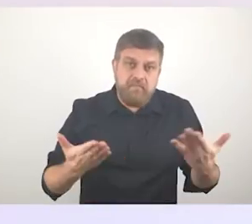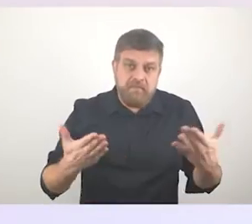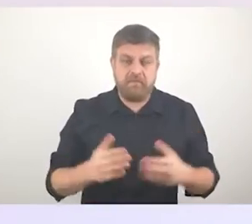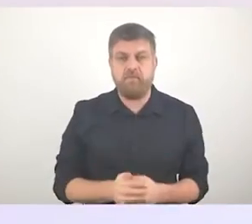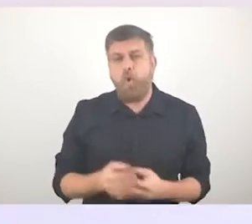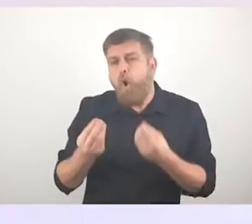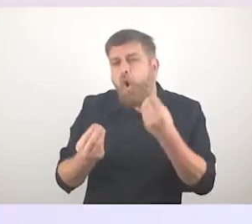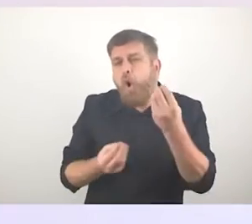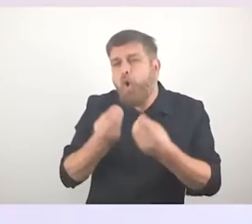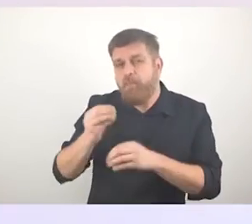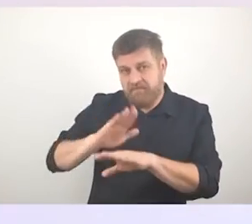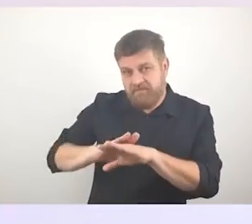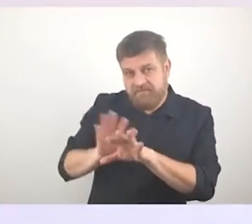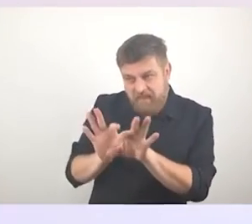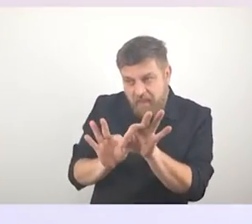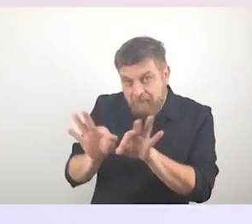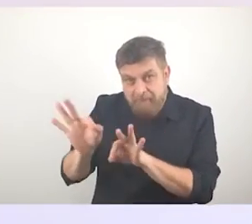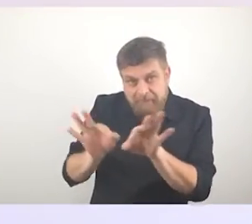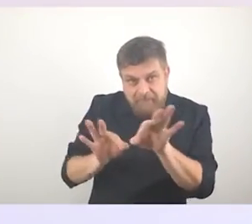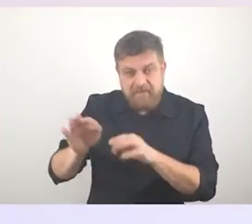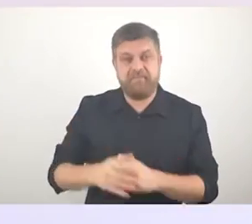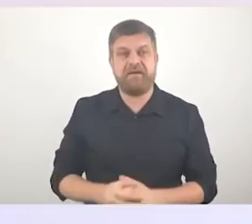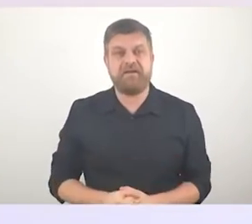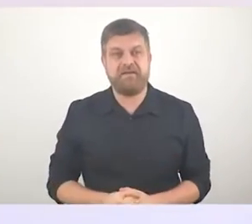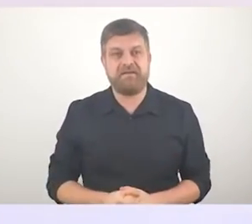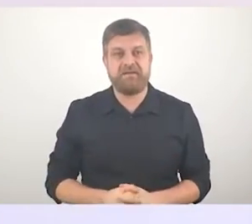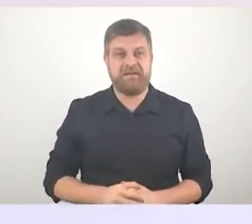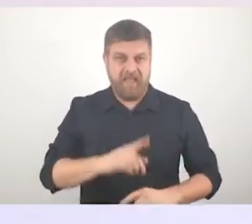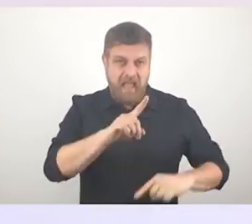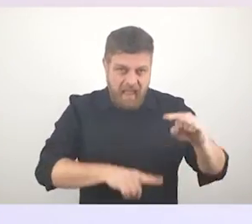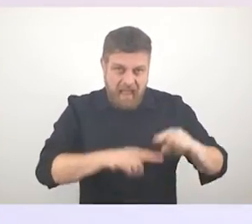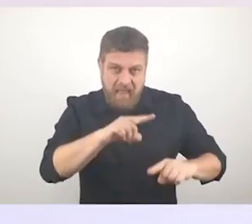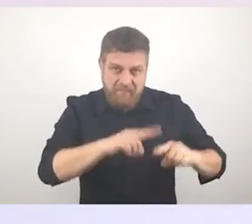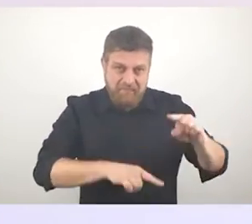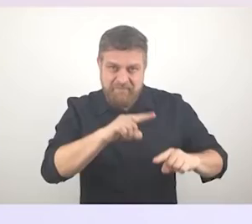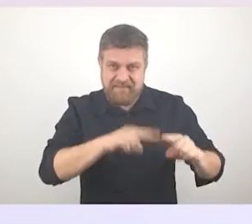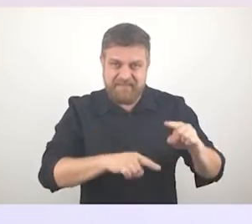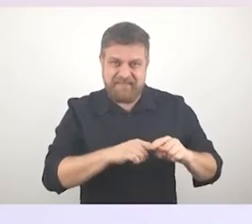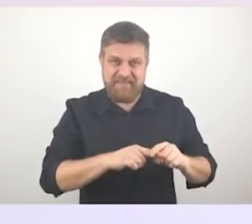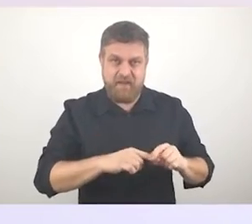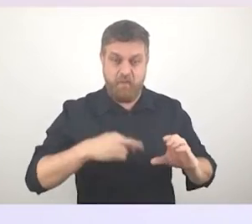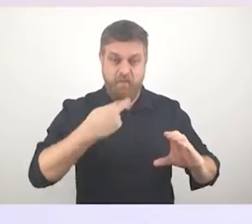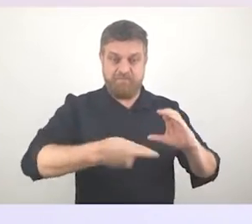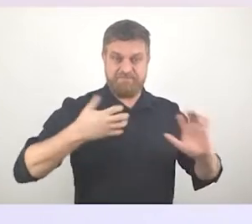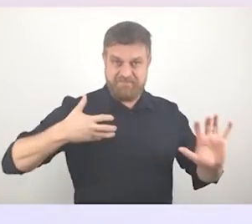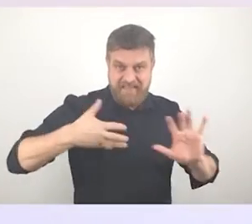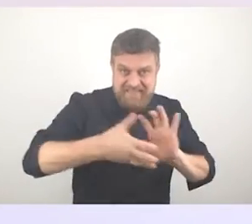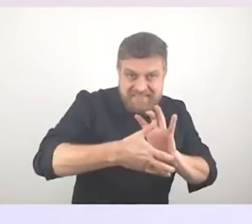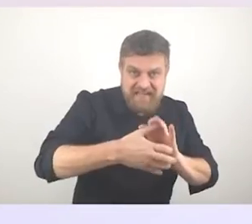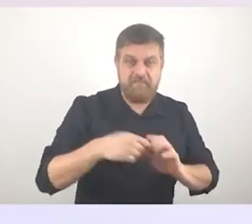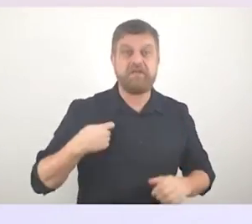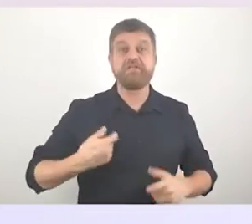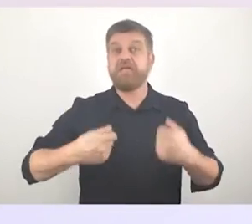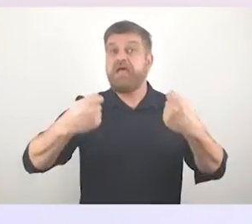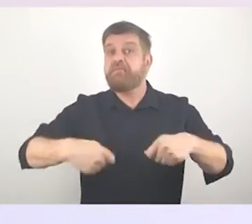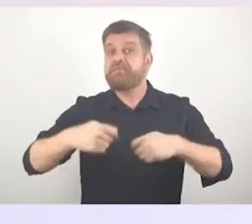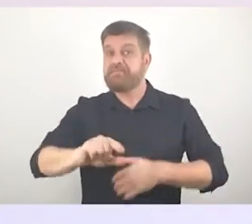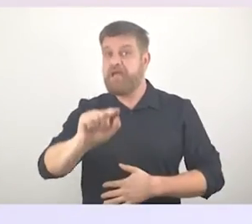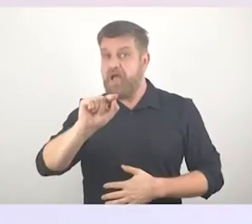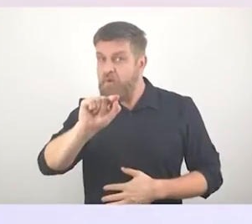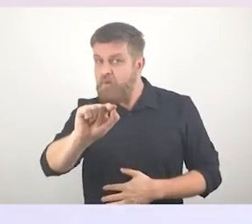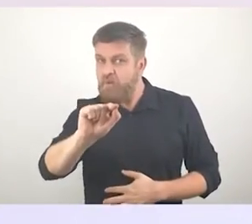Bom, para construir esse nosso assalato feito desse material reciclável, a gente vai